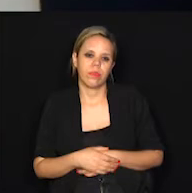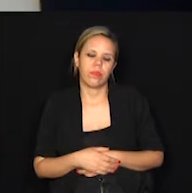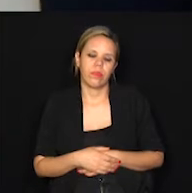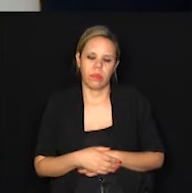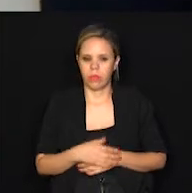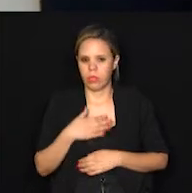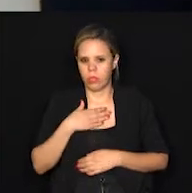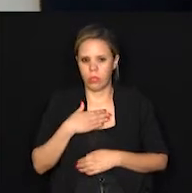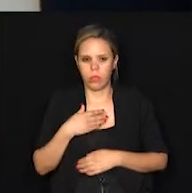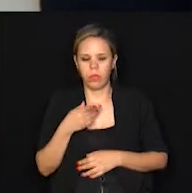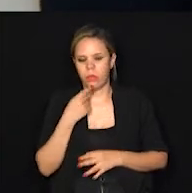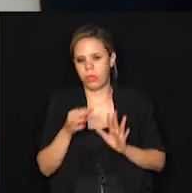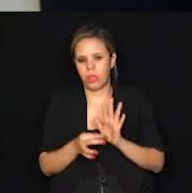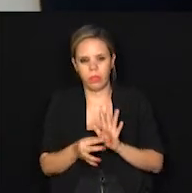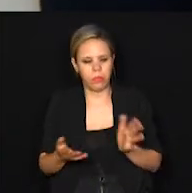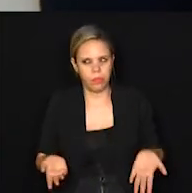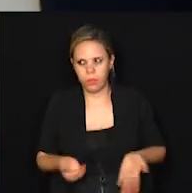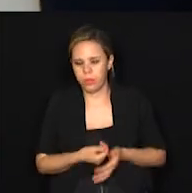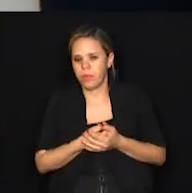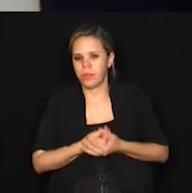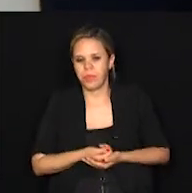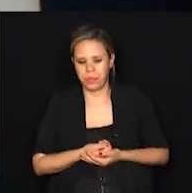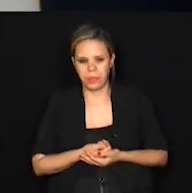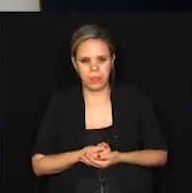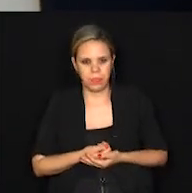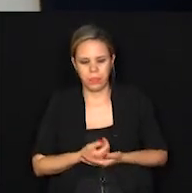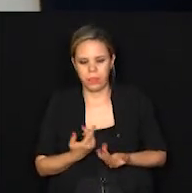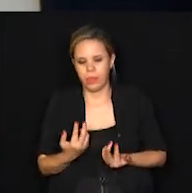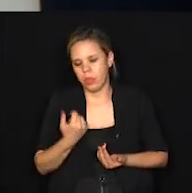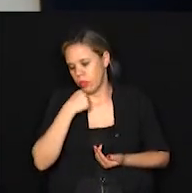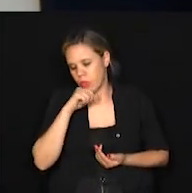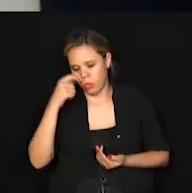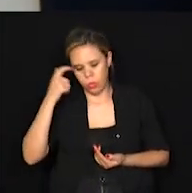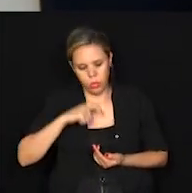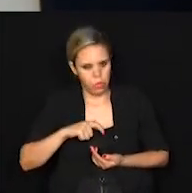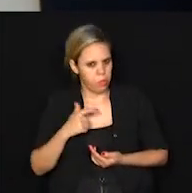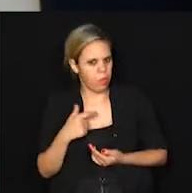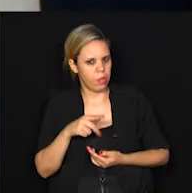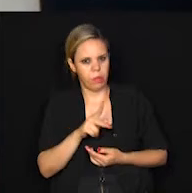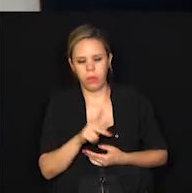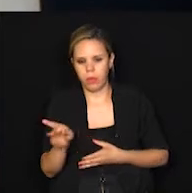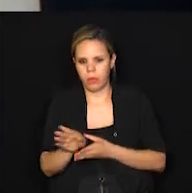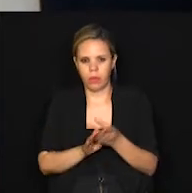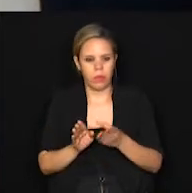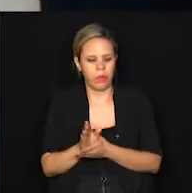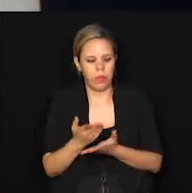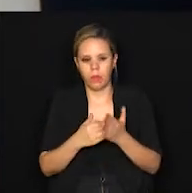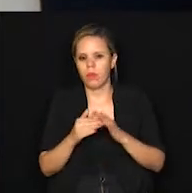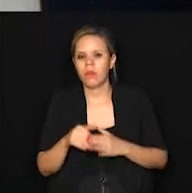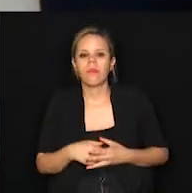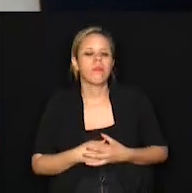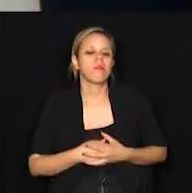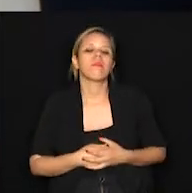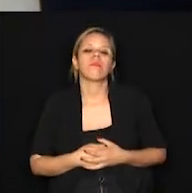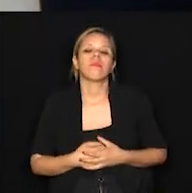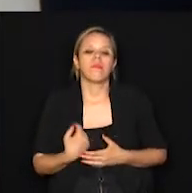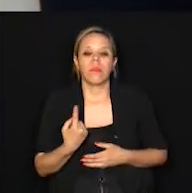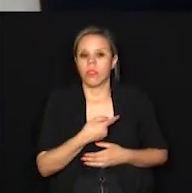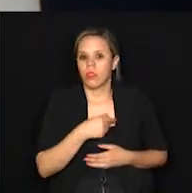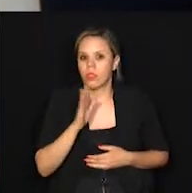Flórida, as aulas voltaram depois de uma decisão judicial e em menos de 15 dias foram